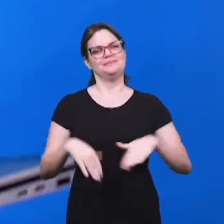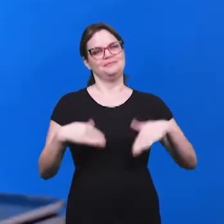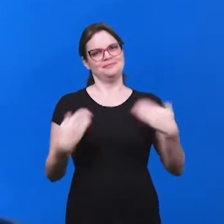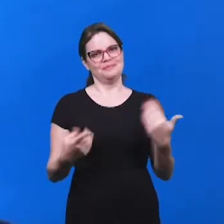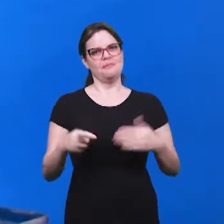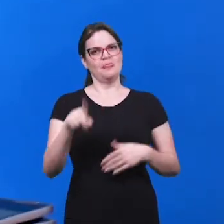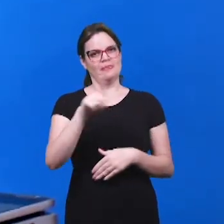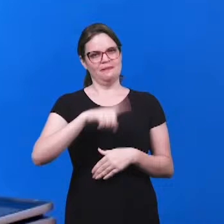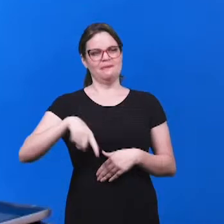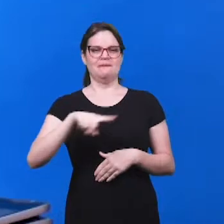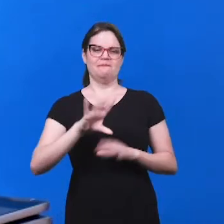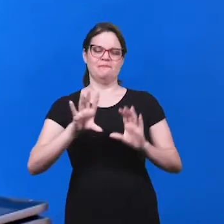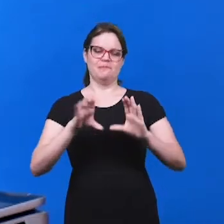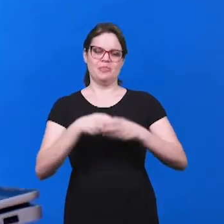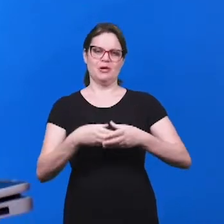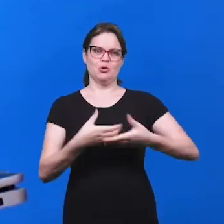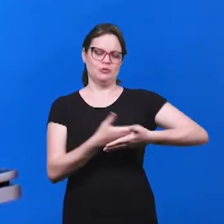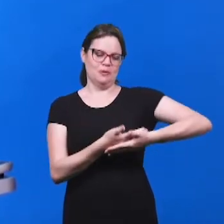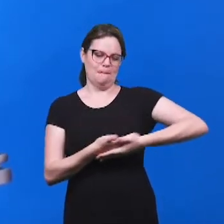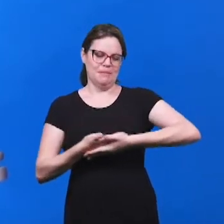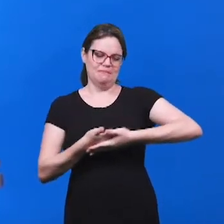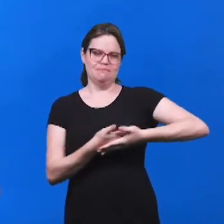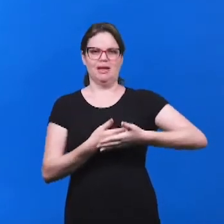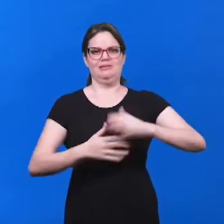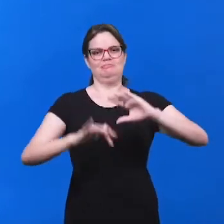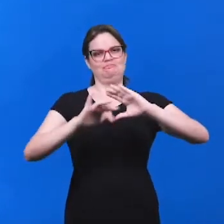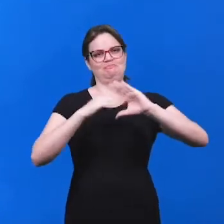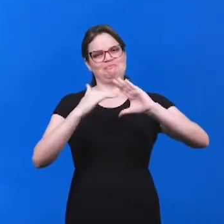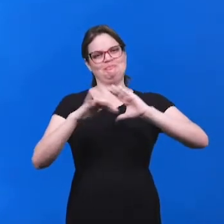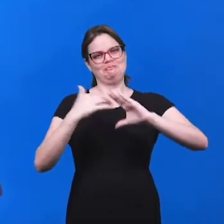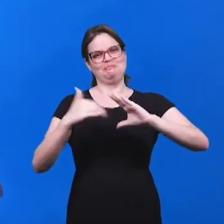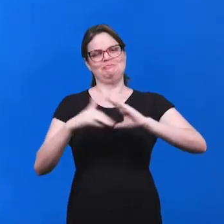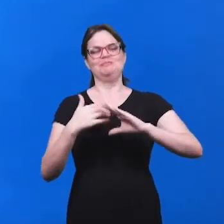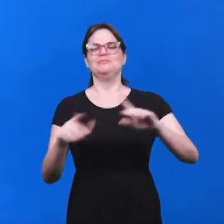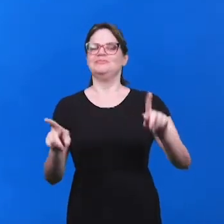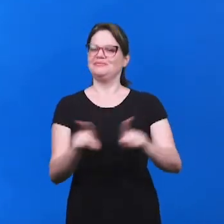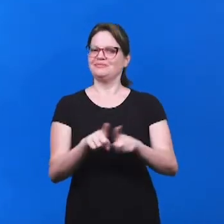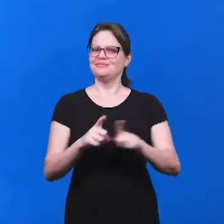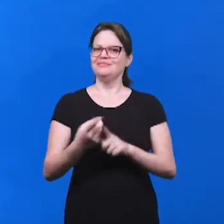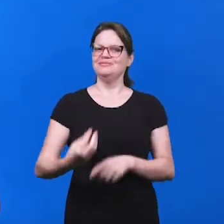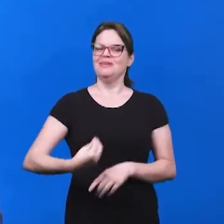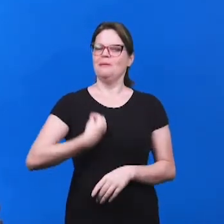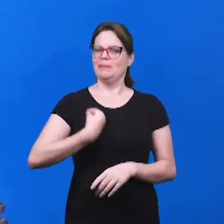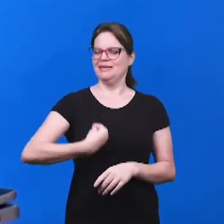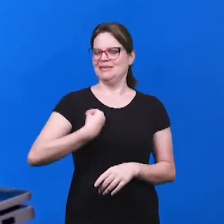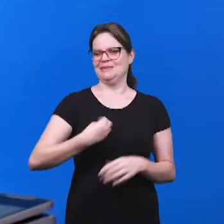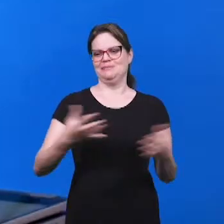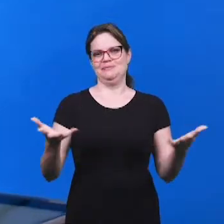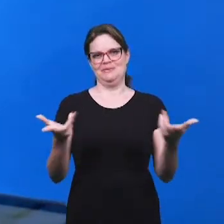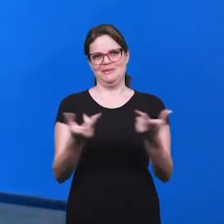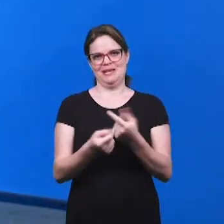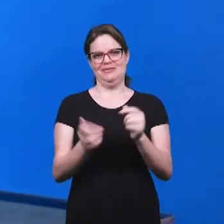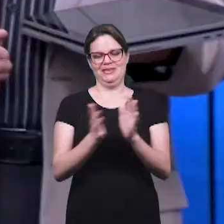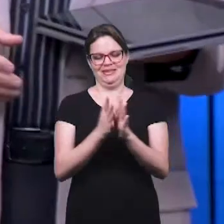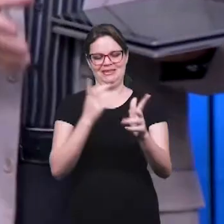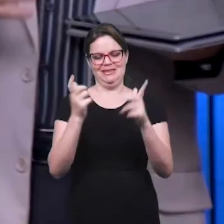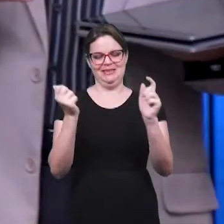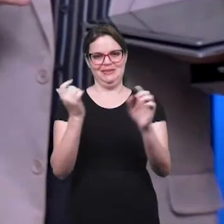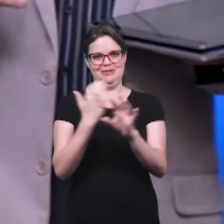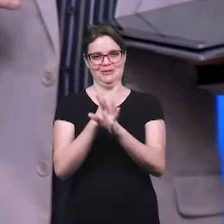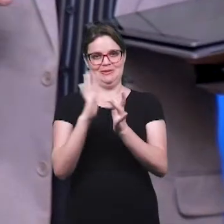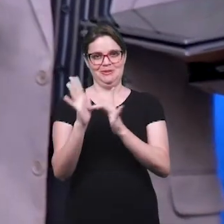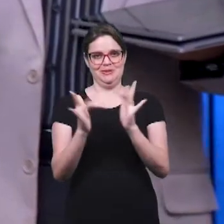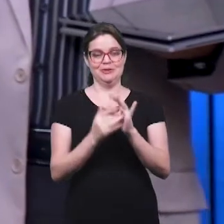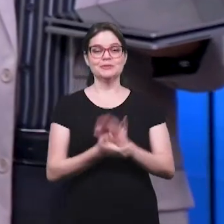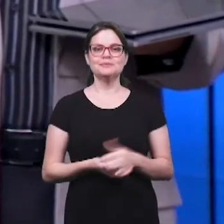participação das nossas crianças, da classe dos bebês de 0 a 3 anos de idade. Que maravilha! Glória a Jesus! Muito